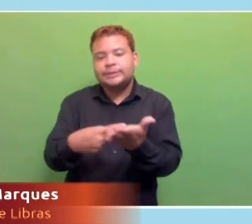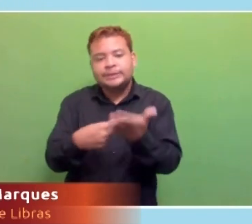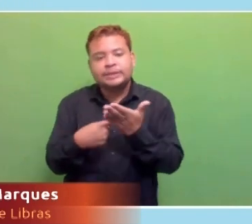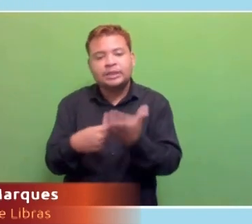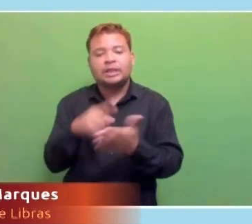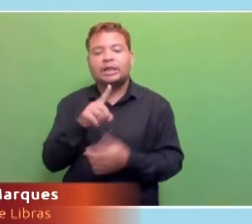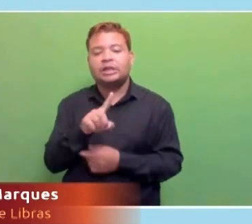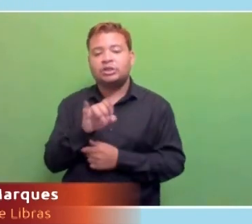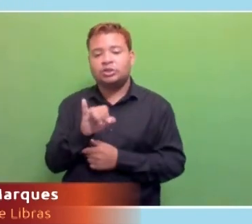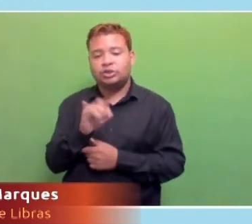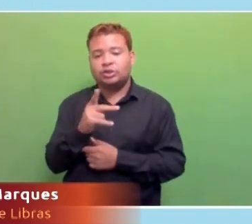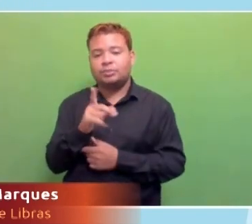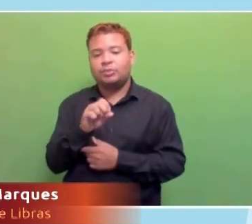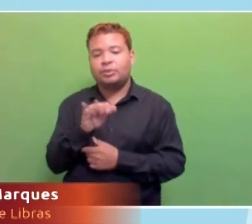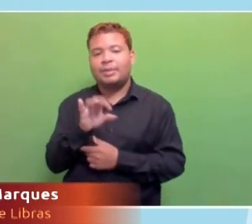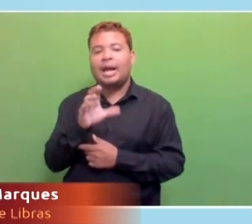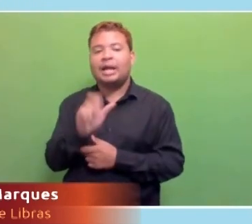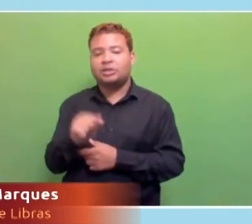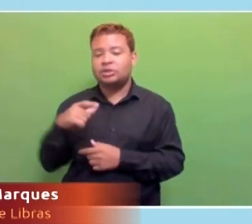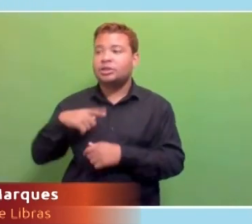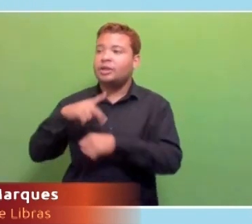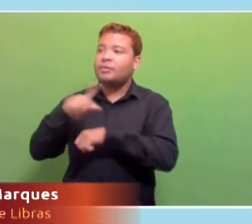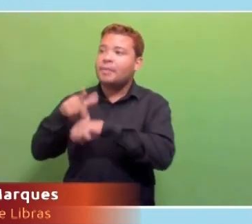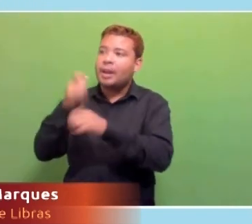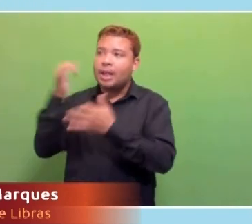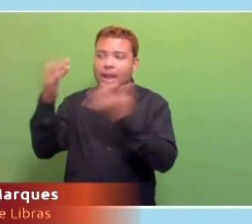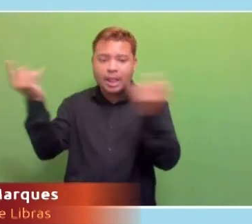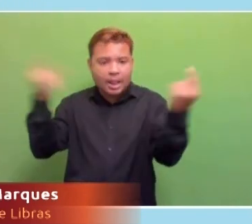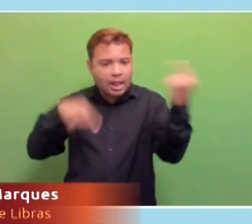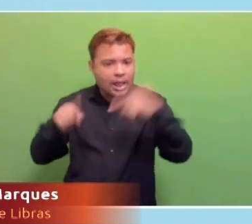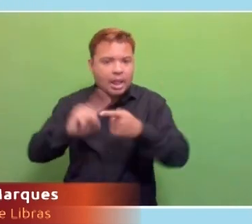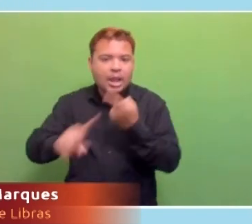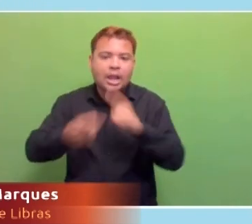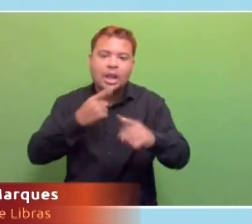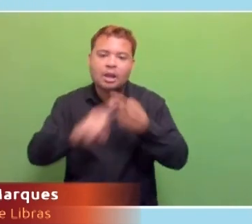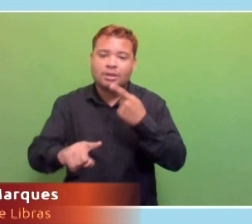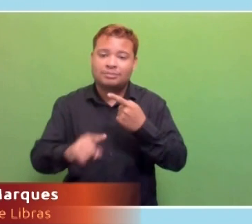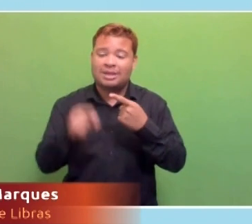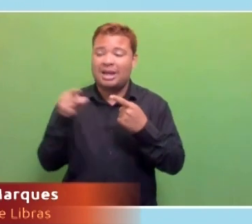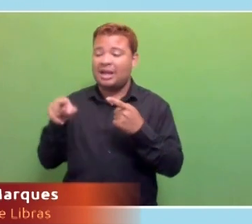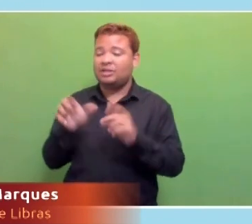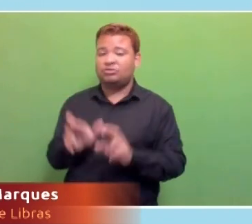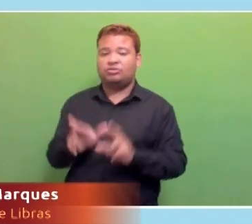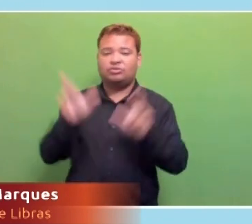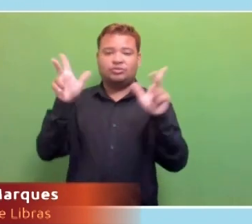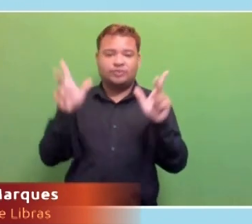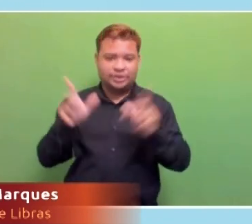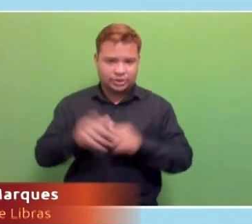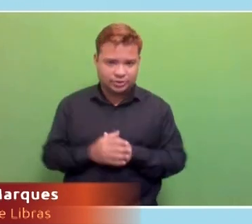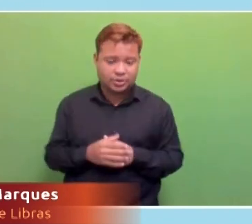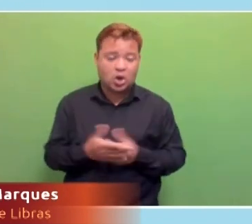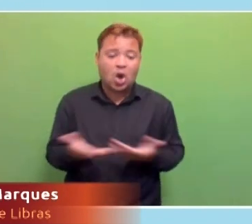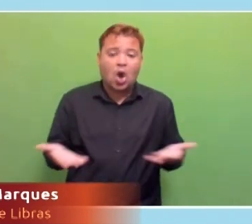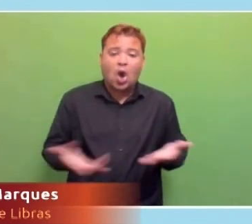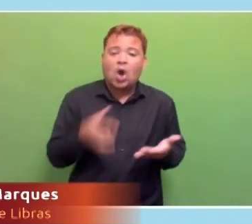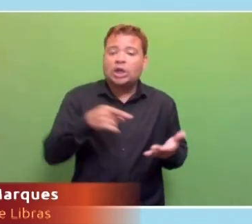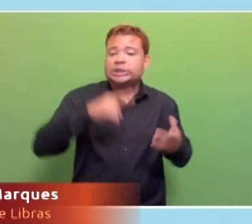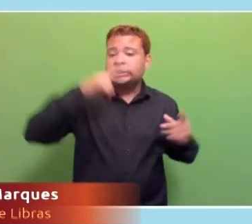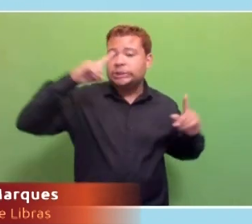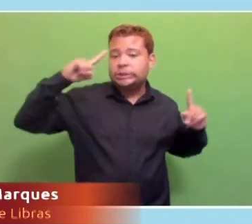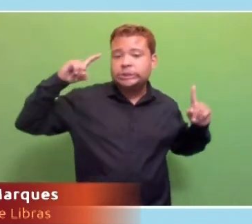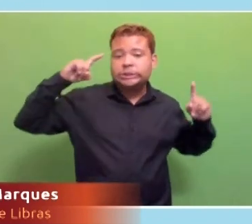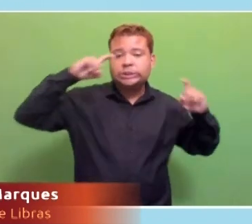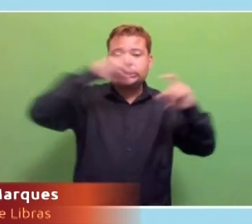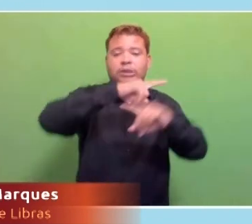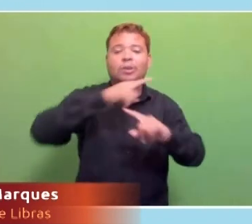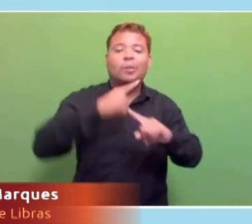grandes atores internacionais, mas era num contexto diferente. Temos um contexto internacional dificílimo, porque estamos perante também de uma